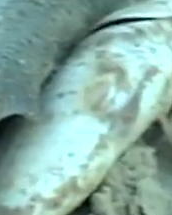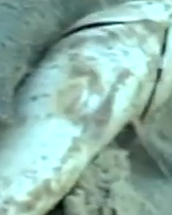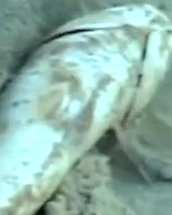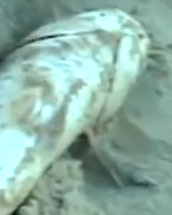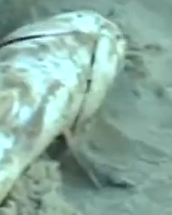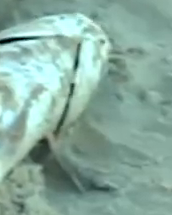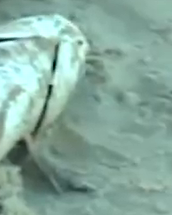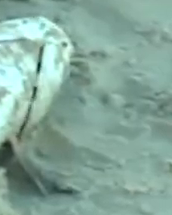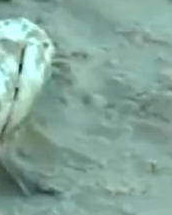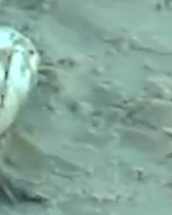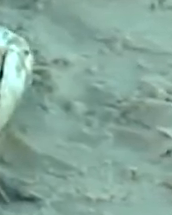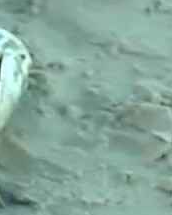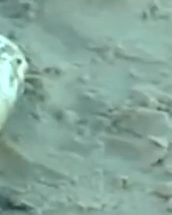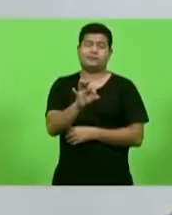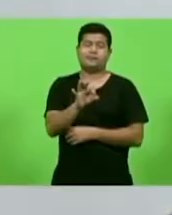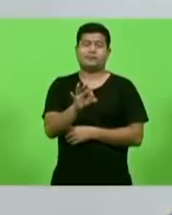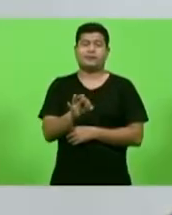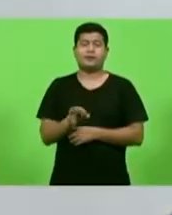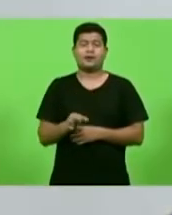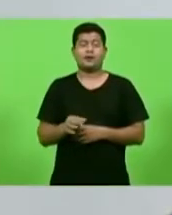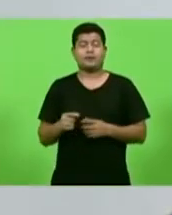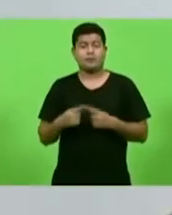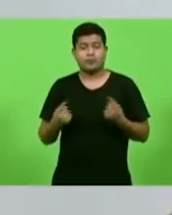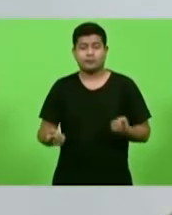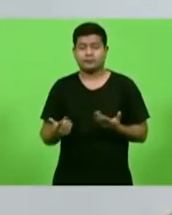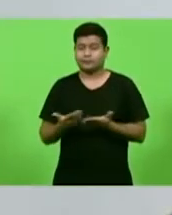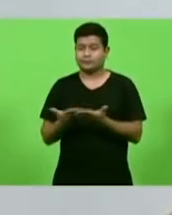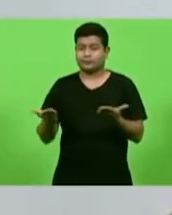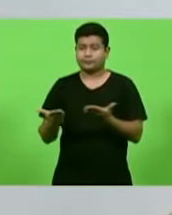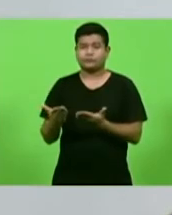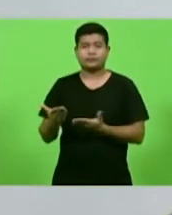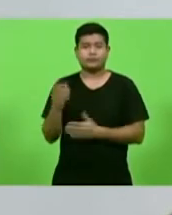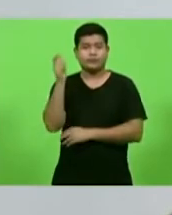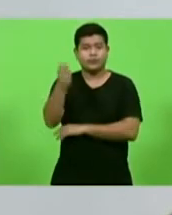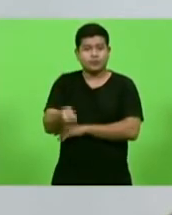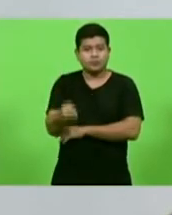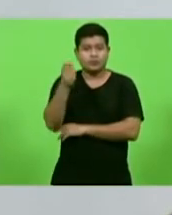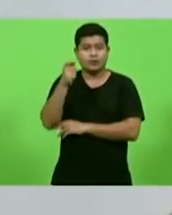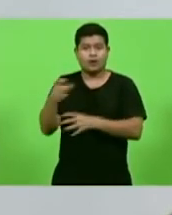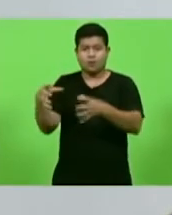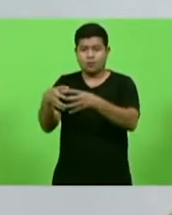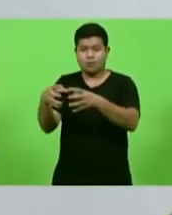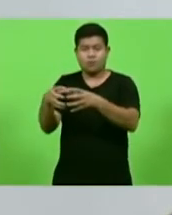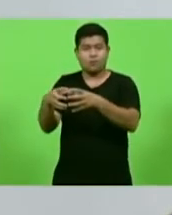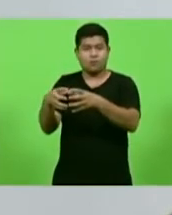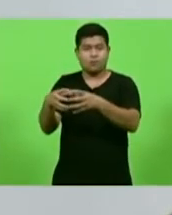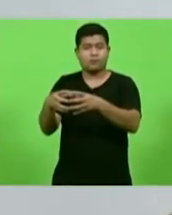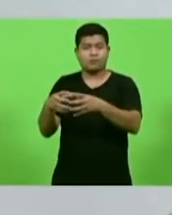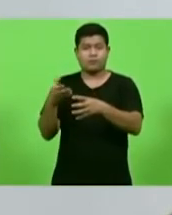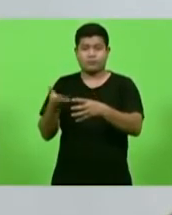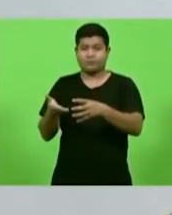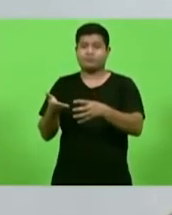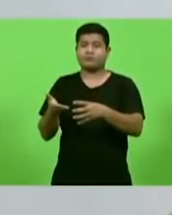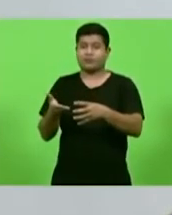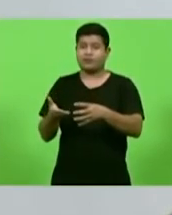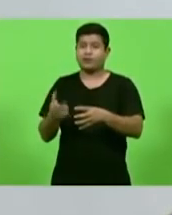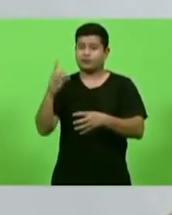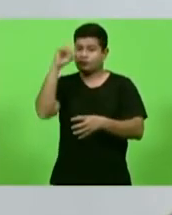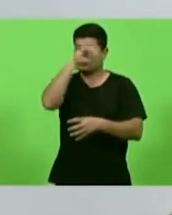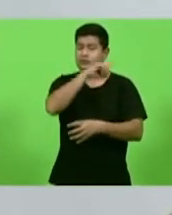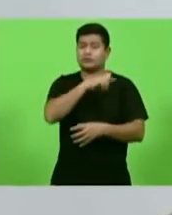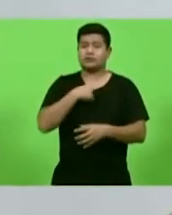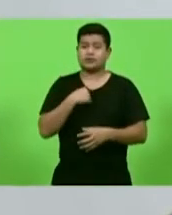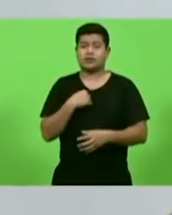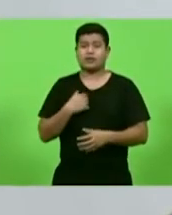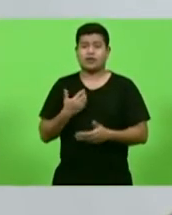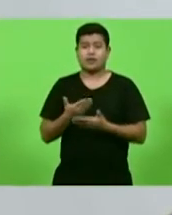780 toneladas de tainha os pescadores artesanais eles ele já Depende de muita coisa pode